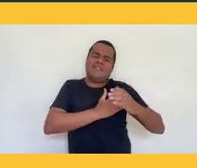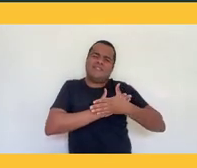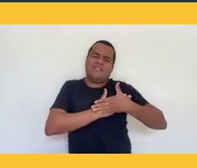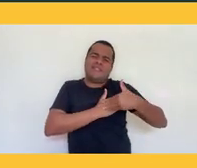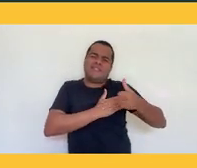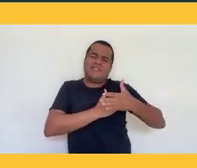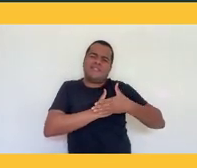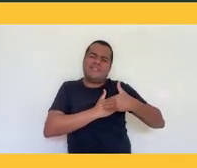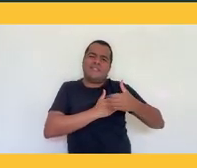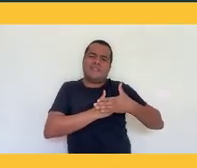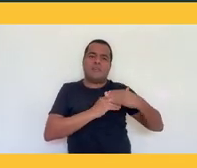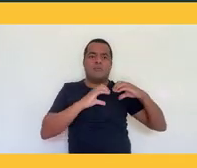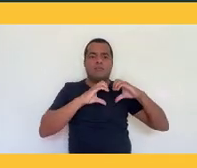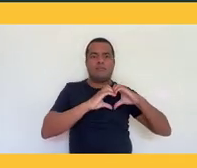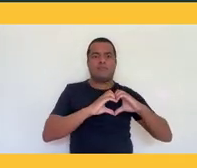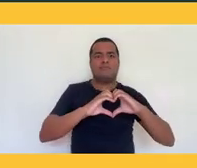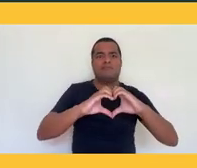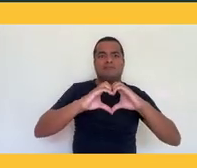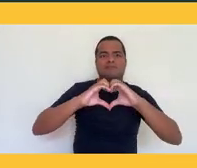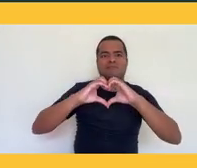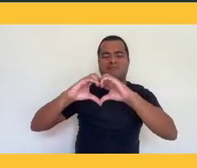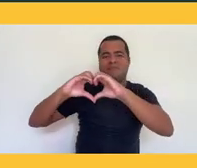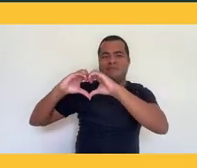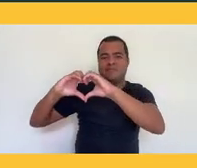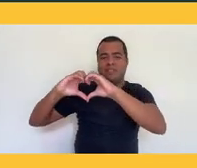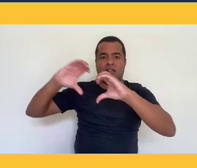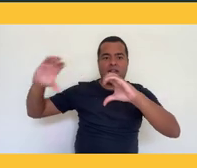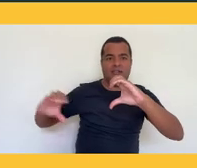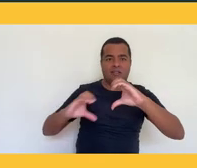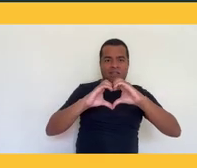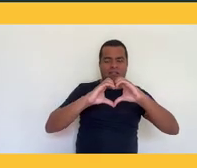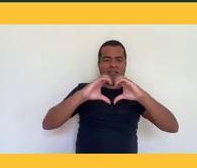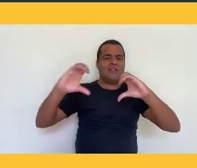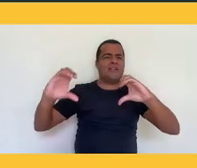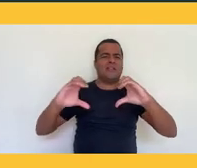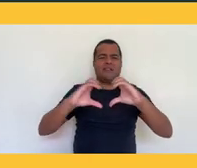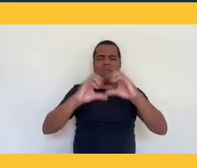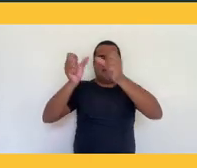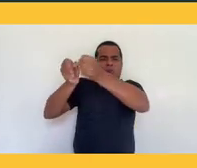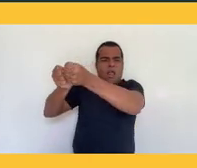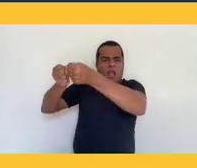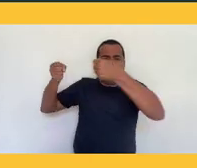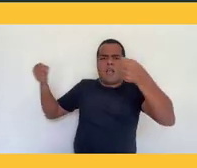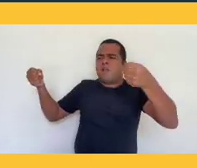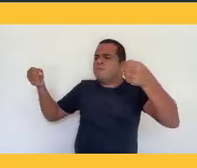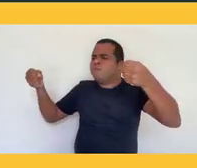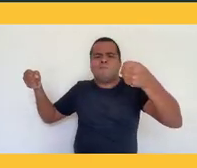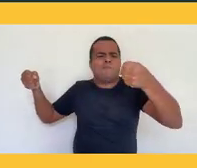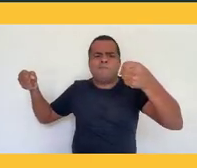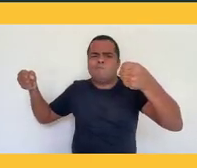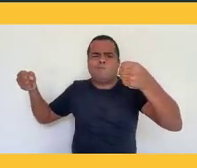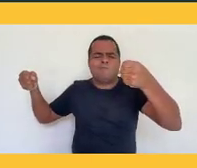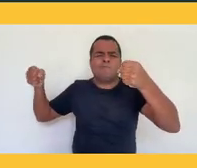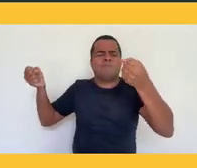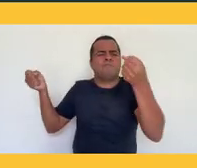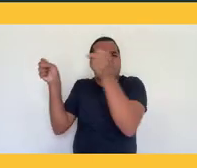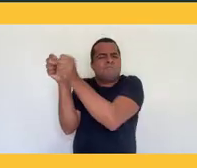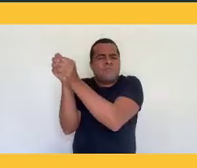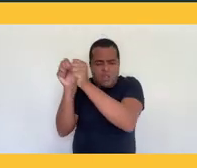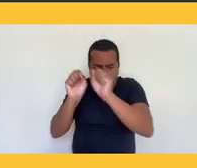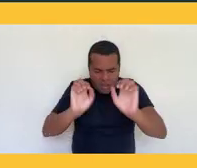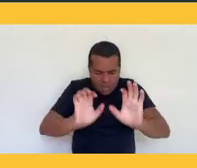coração. Coração não é tão simples quanto pensa. Nele cabe o que não cabe na dispensa. Cabe